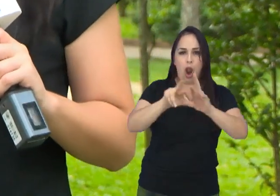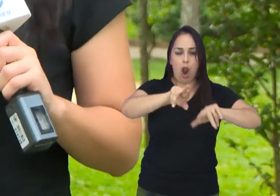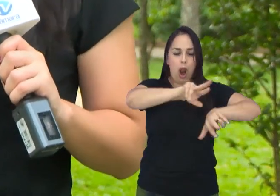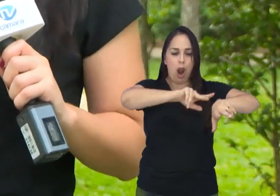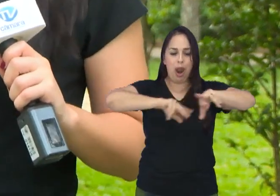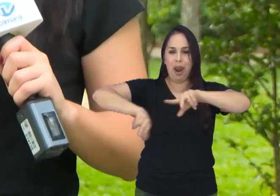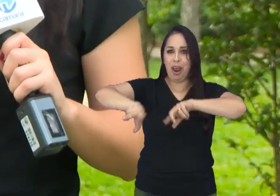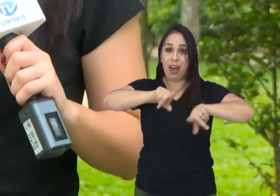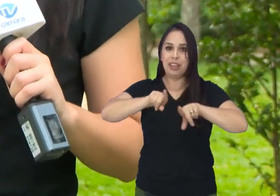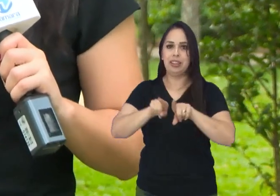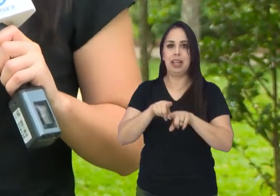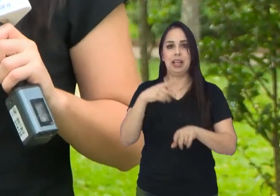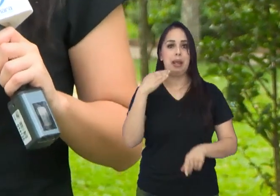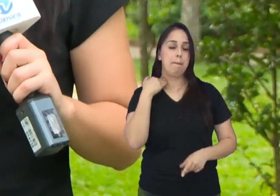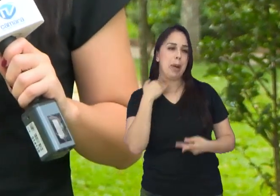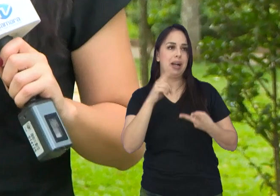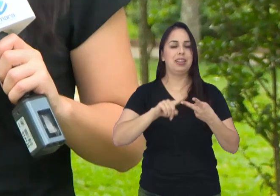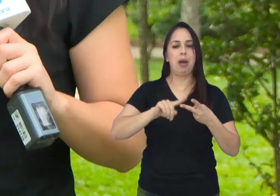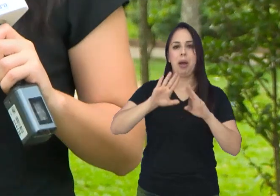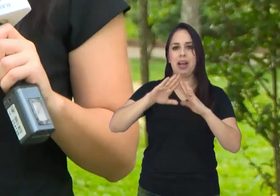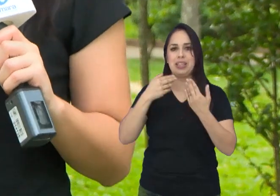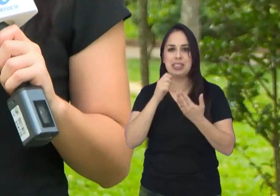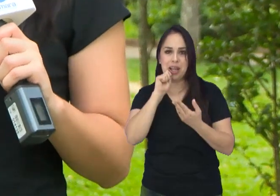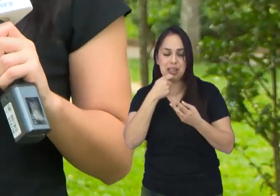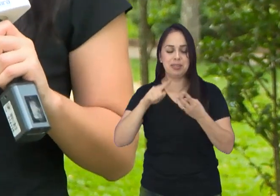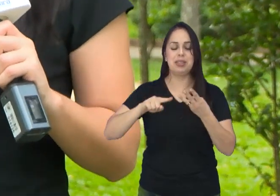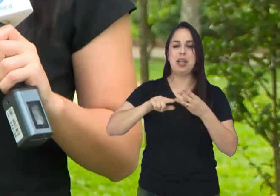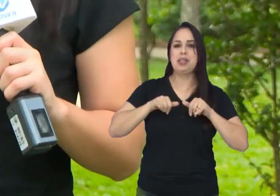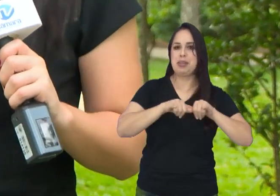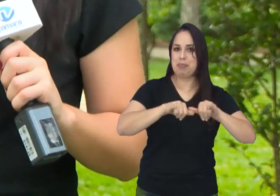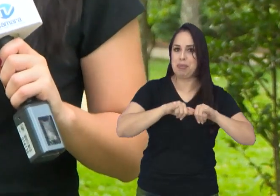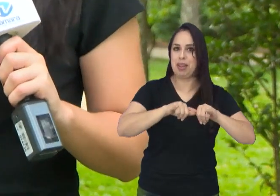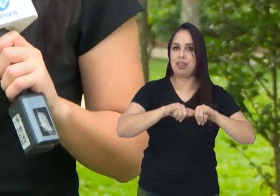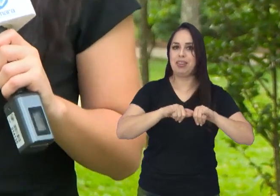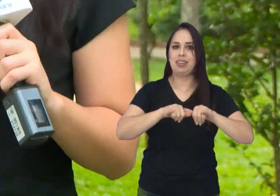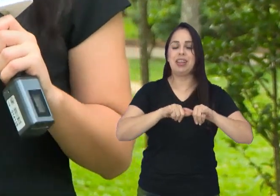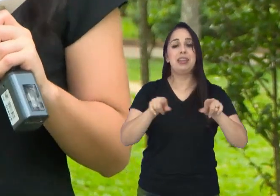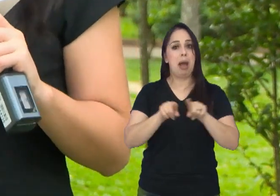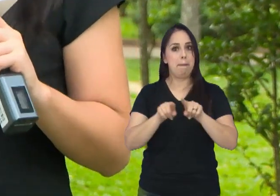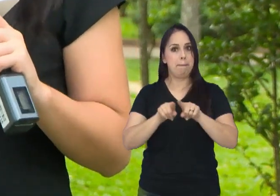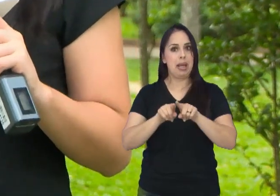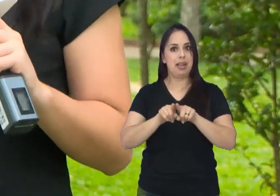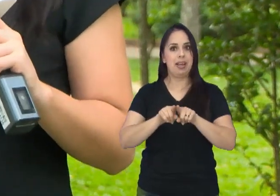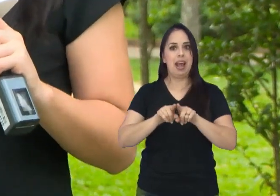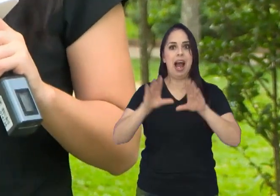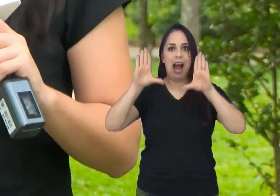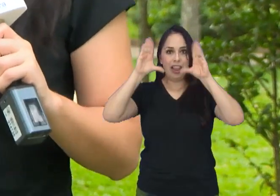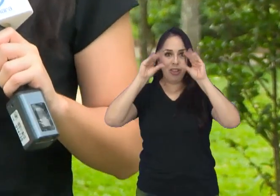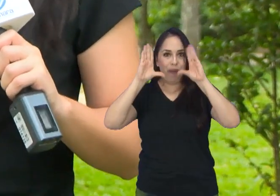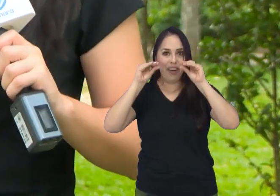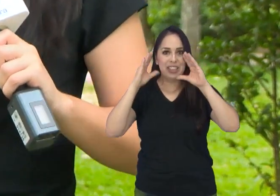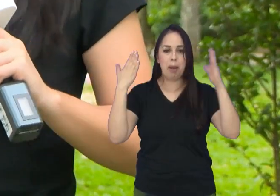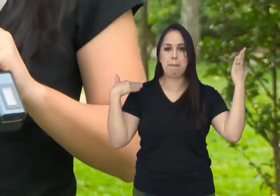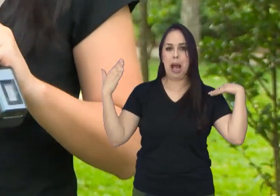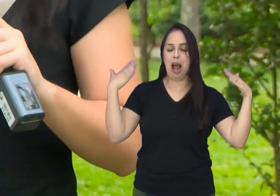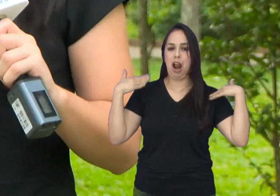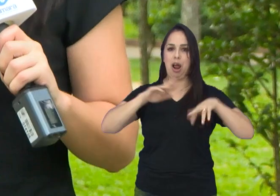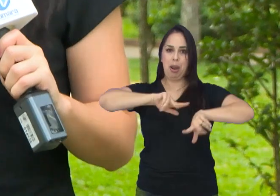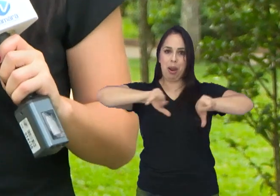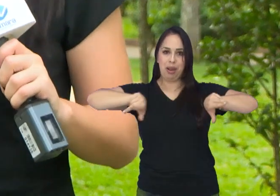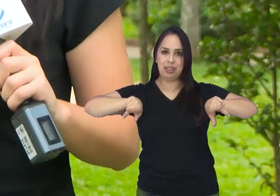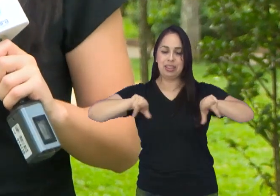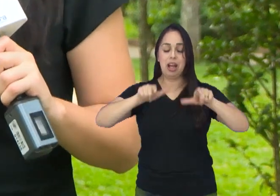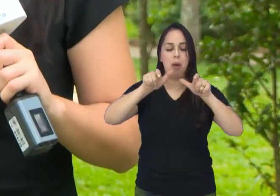bolsos. Aqui tem bancos, padarias, supermercados e uma vida noturna agitada também, viu? O bairro tem uma